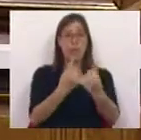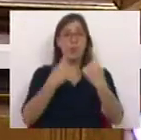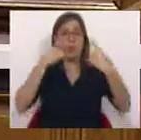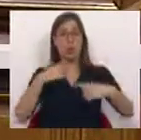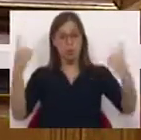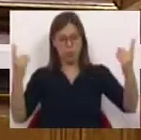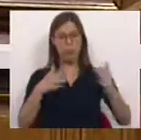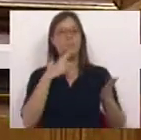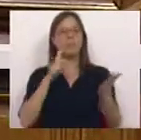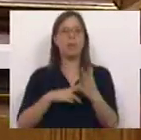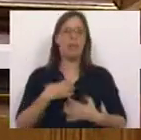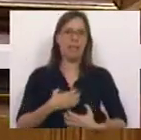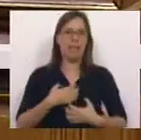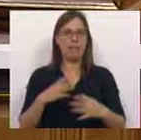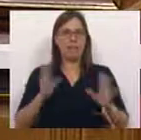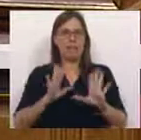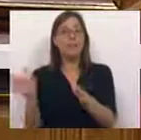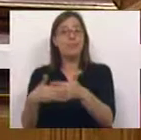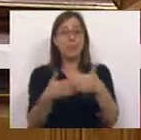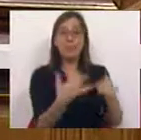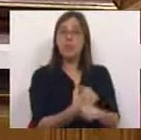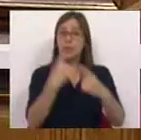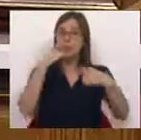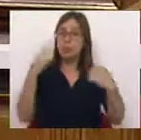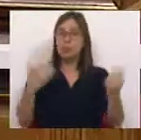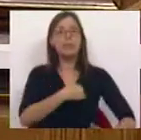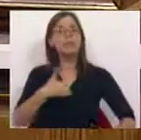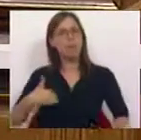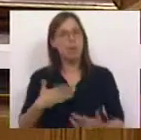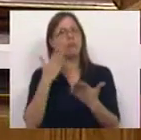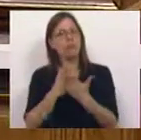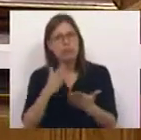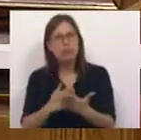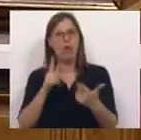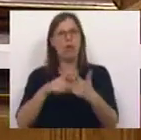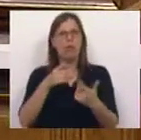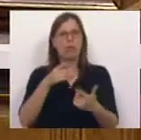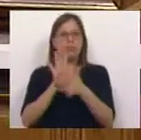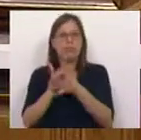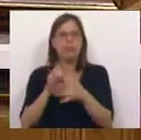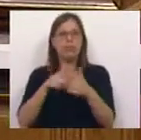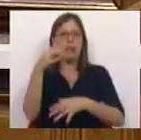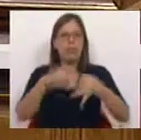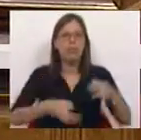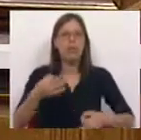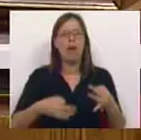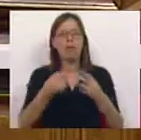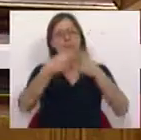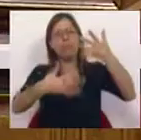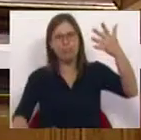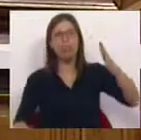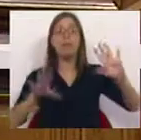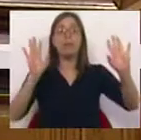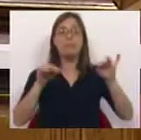públicos numa verdadeira agonia, de encerrar serviços públicos de saúde, escolas, estações de correio, tribunais e por aí